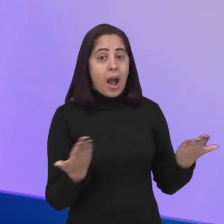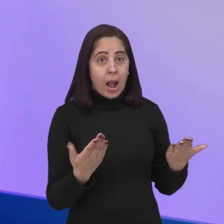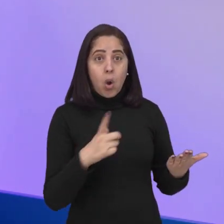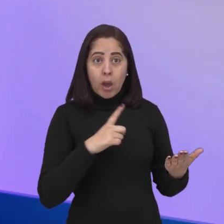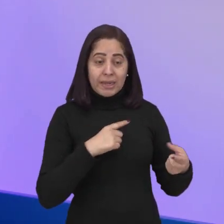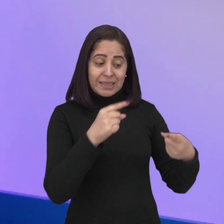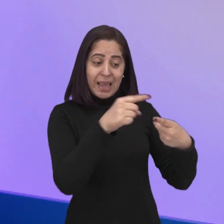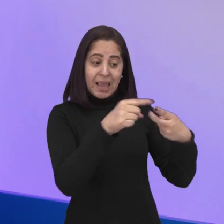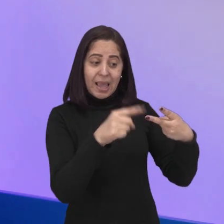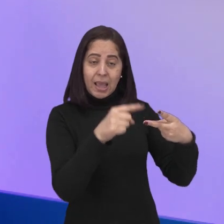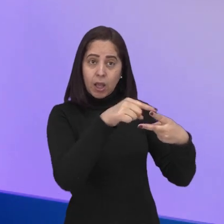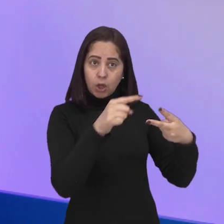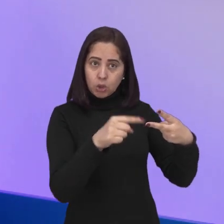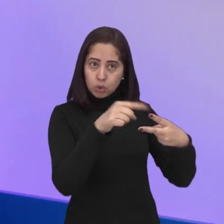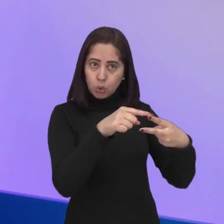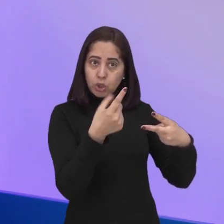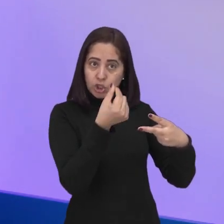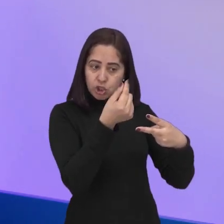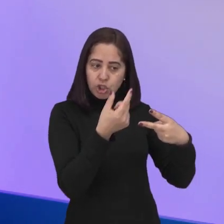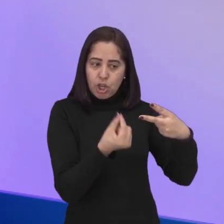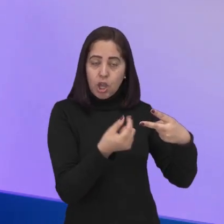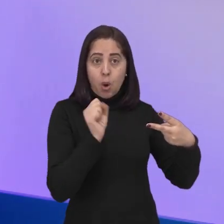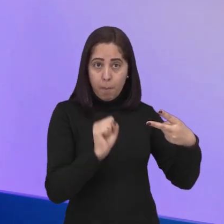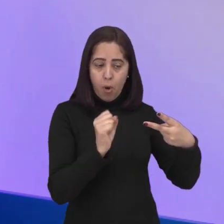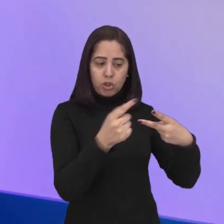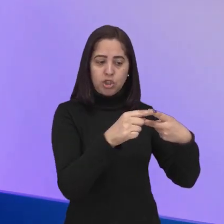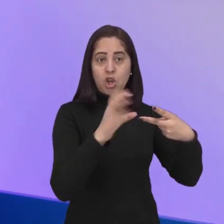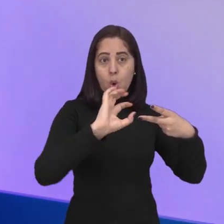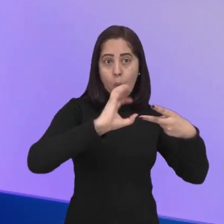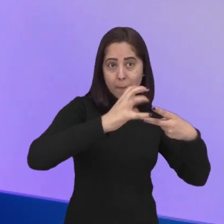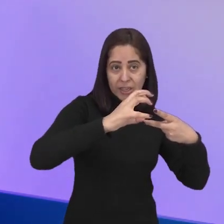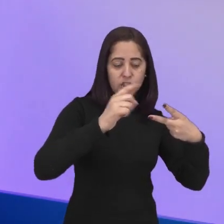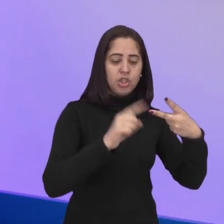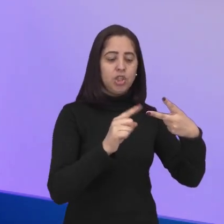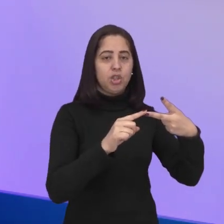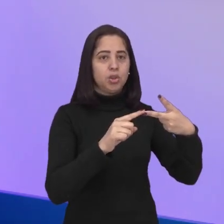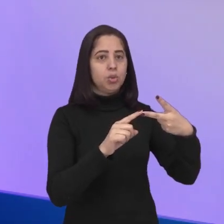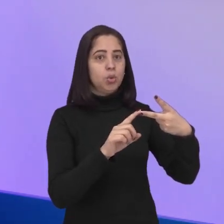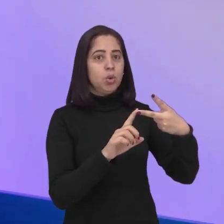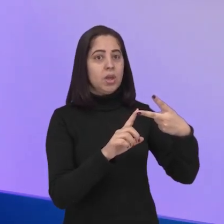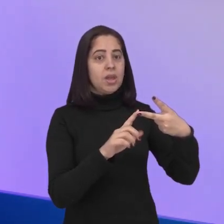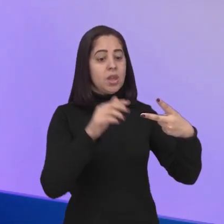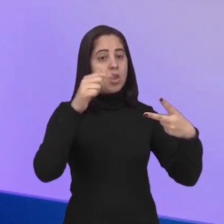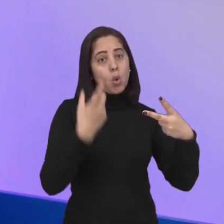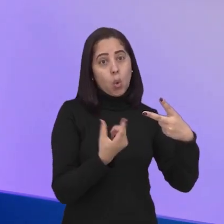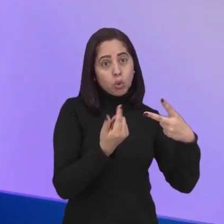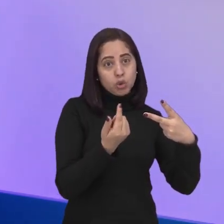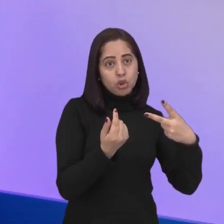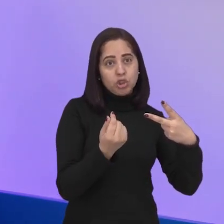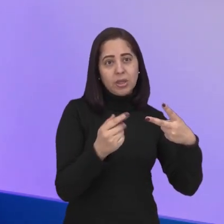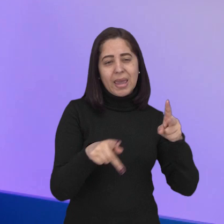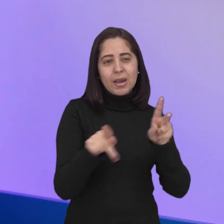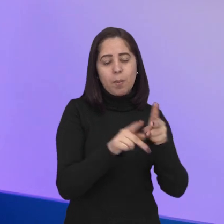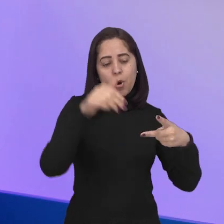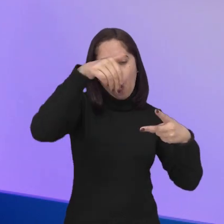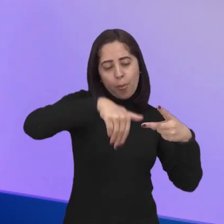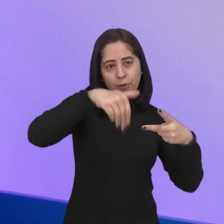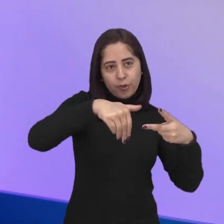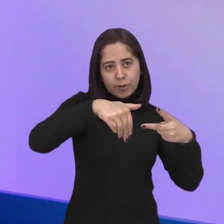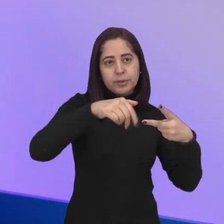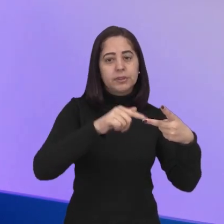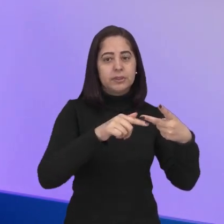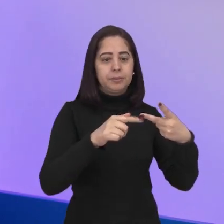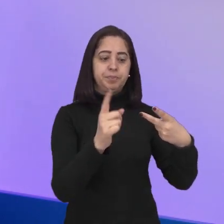nós temos duas fontes públicas de dinheiro, o fundo partidário e o fundão eleitoral. O fundão eleitoral exclusivamente